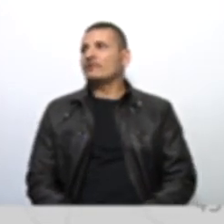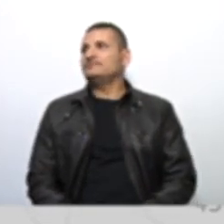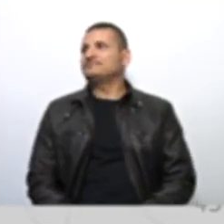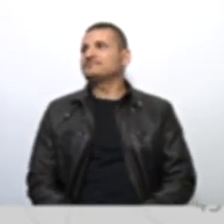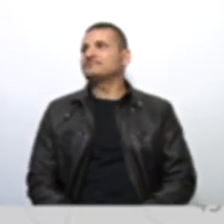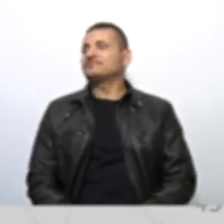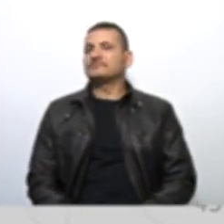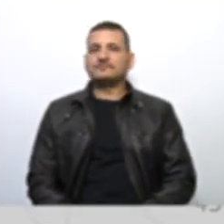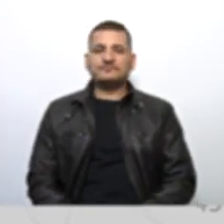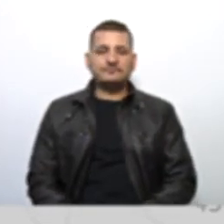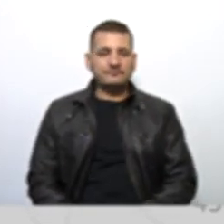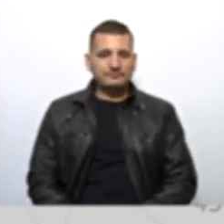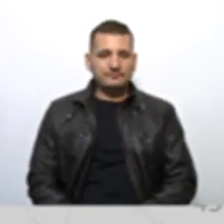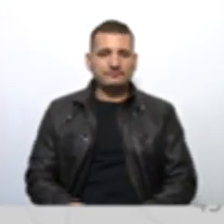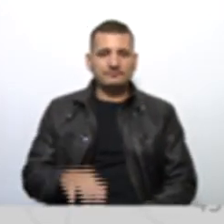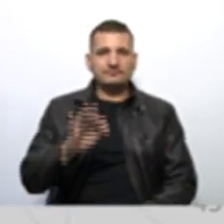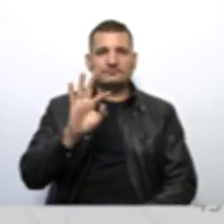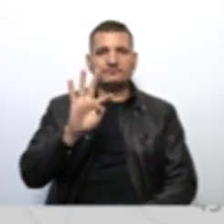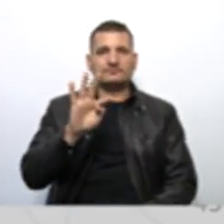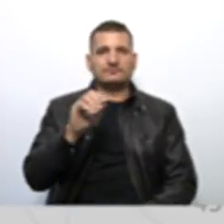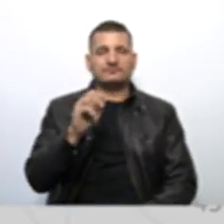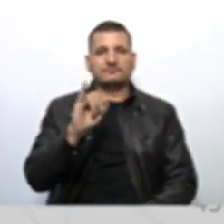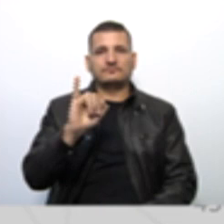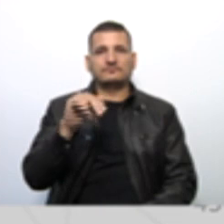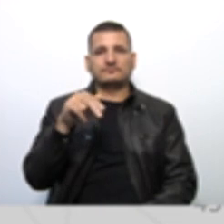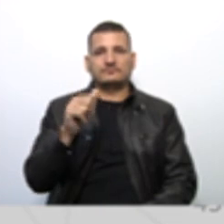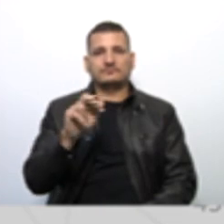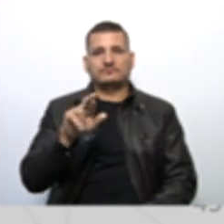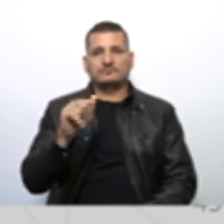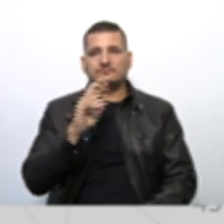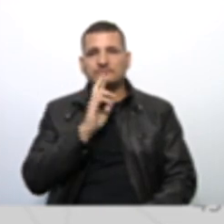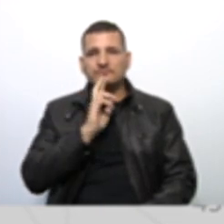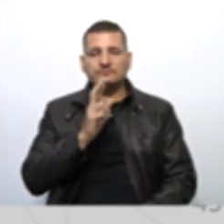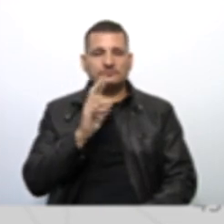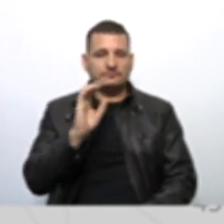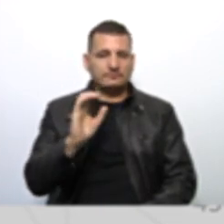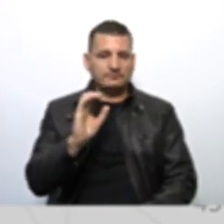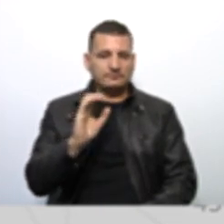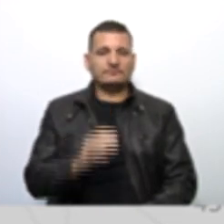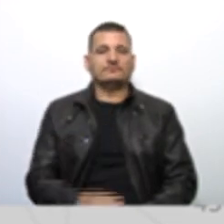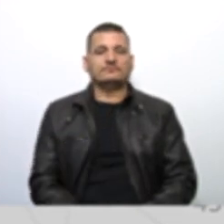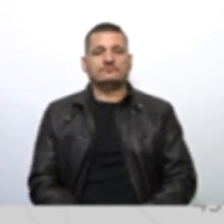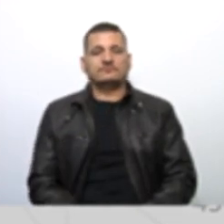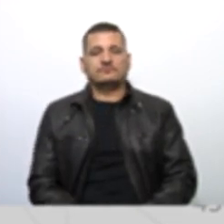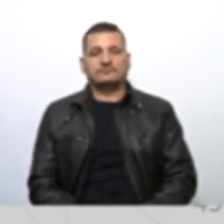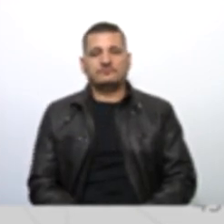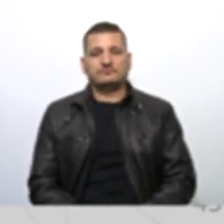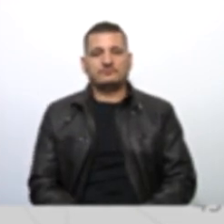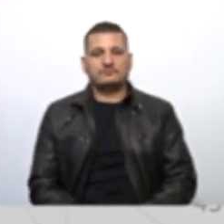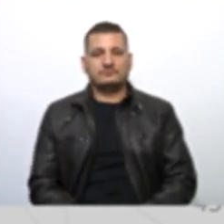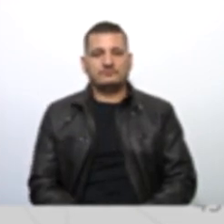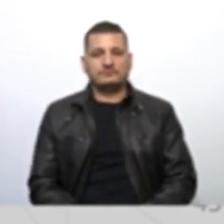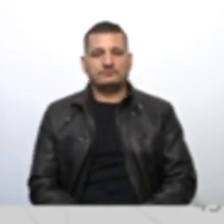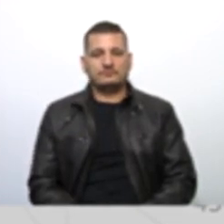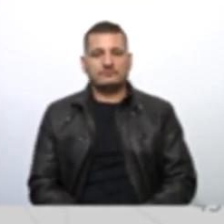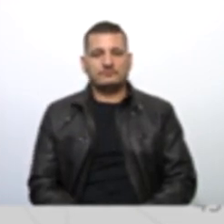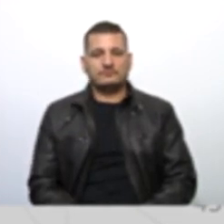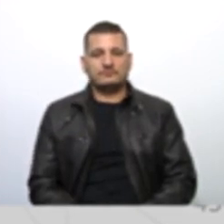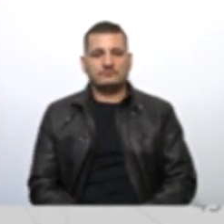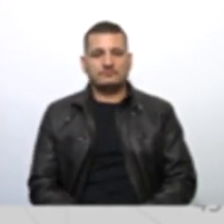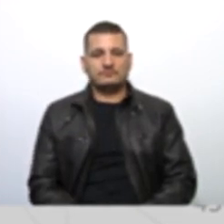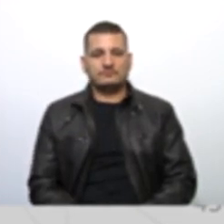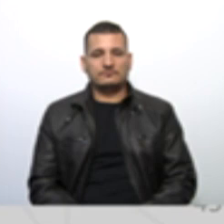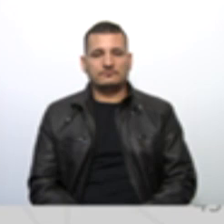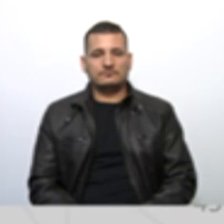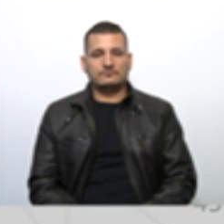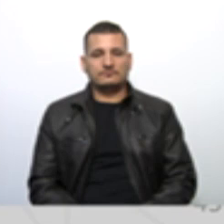Tainara, de Ouro Preto do Oeste, ela respondeu que é também a letra C, intranet. O aluno Léo,